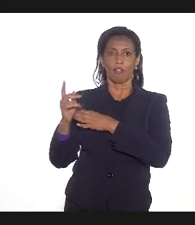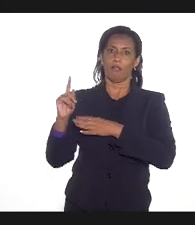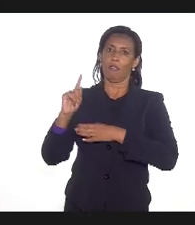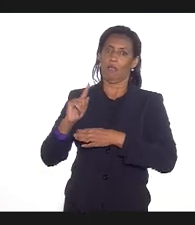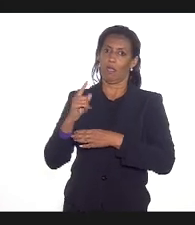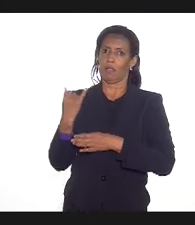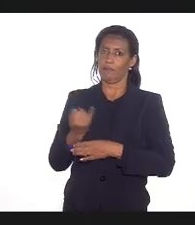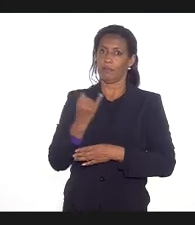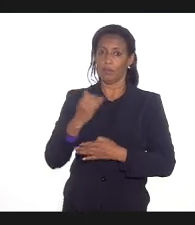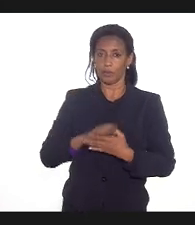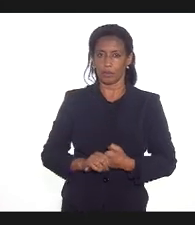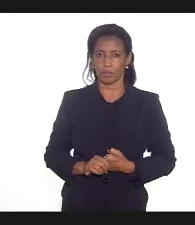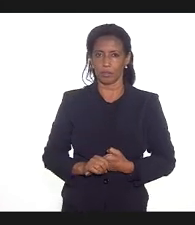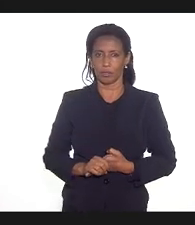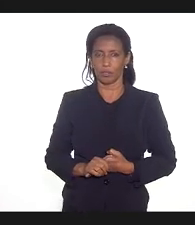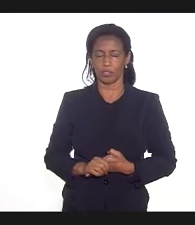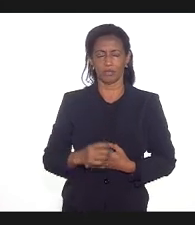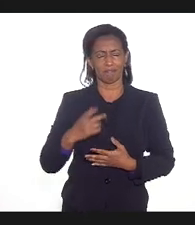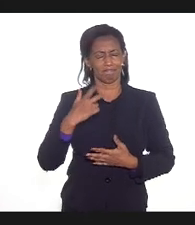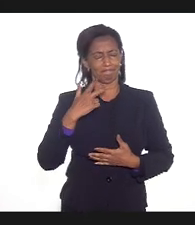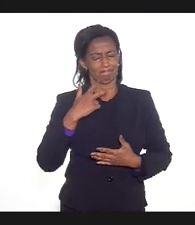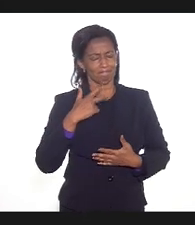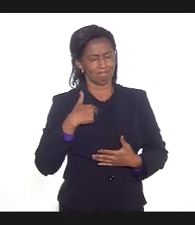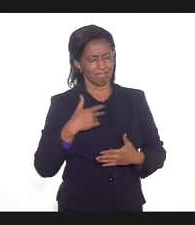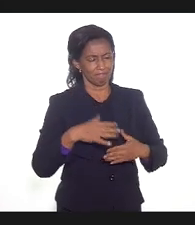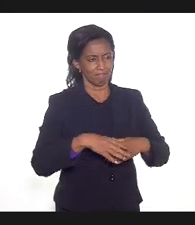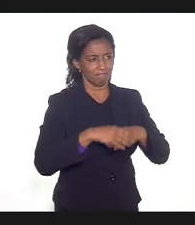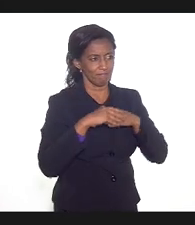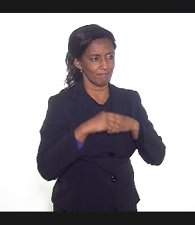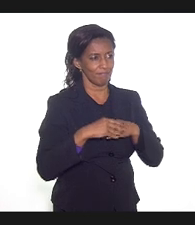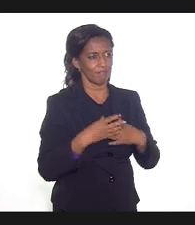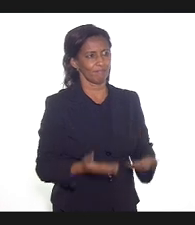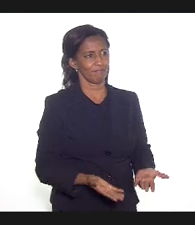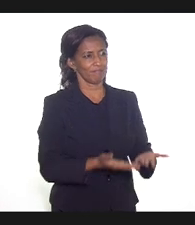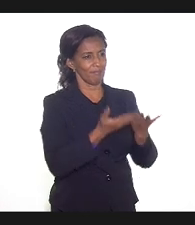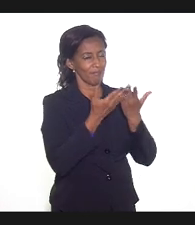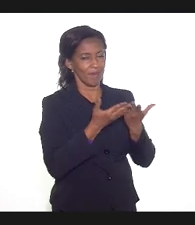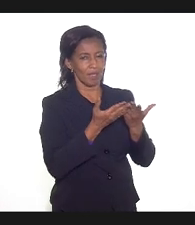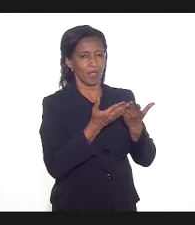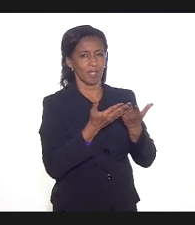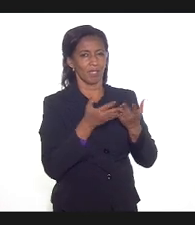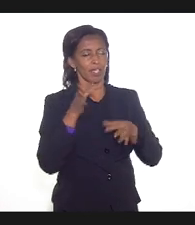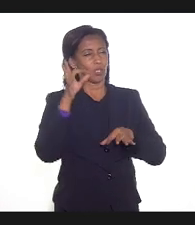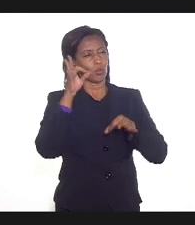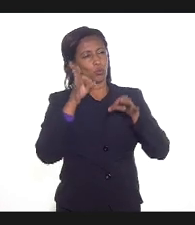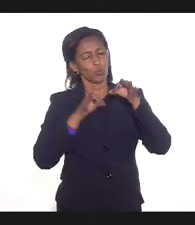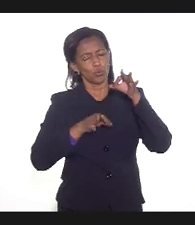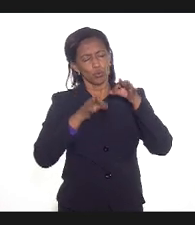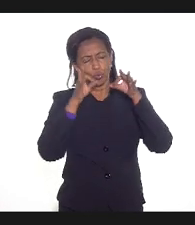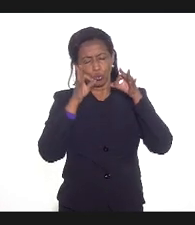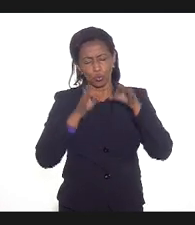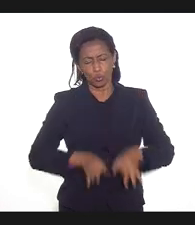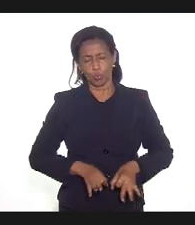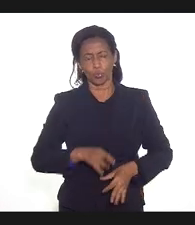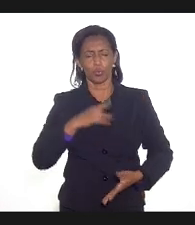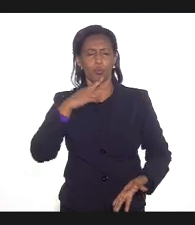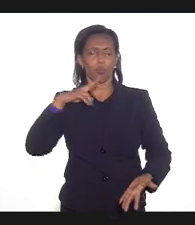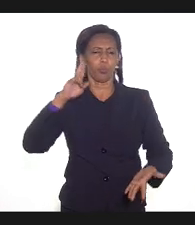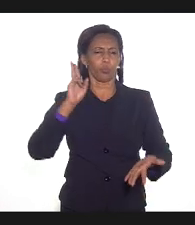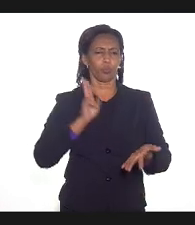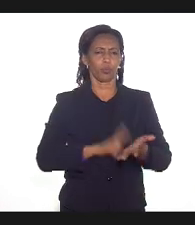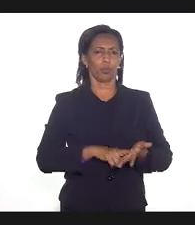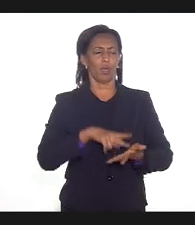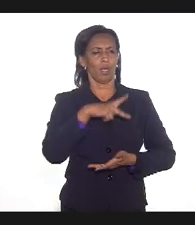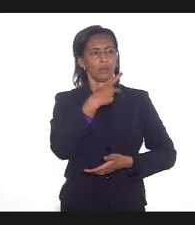importante saúde vossa excelência e o justíssimo reconhecimento dessa casa